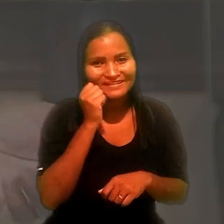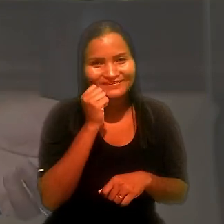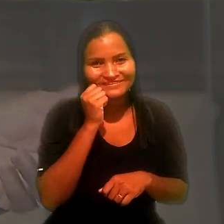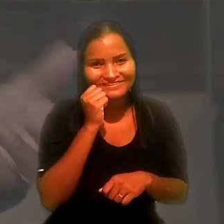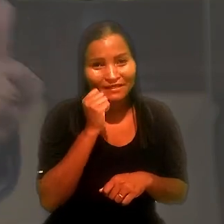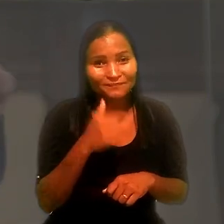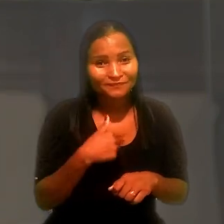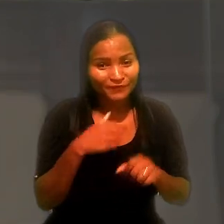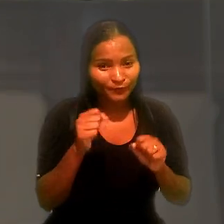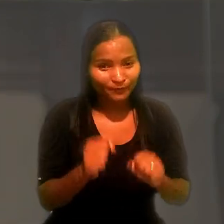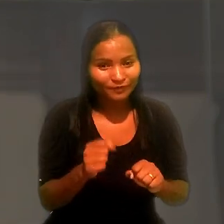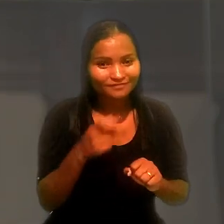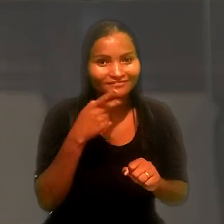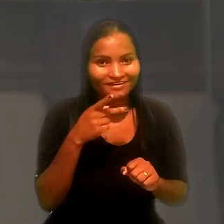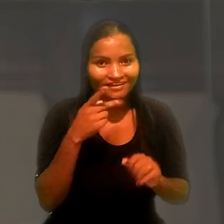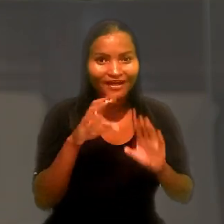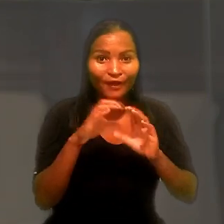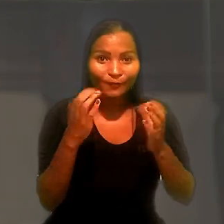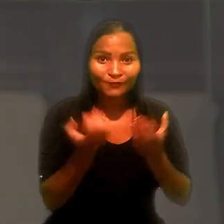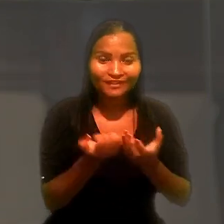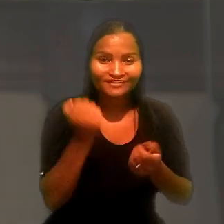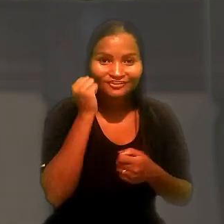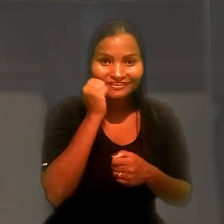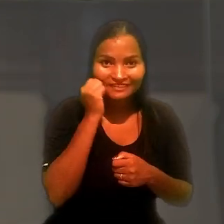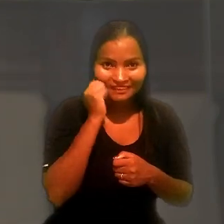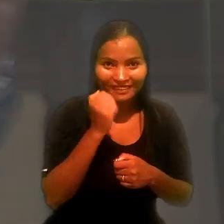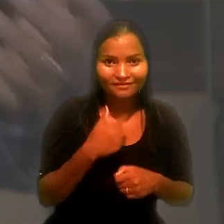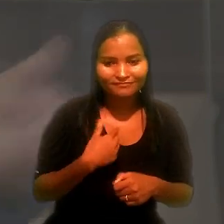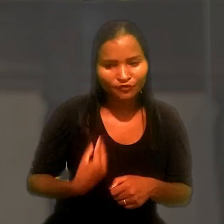Aí eu posso dizer a você, a comunidade negra, de que eu convivo com vários